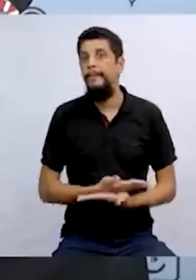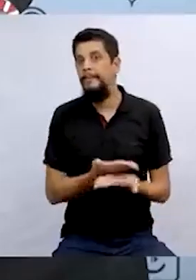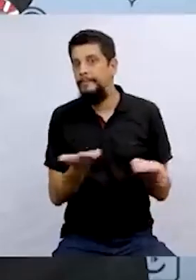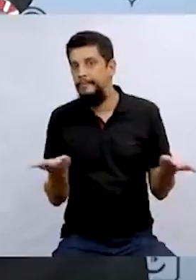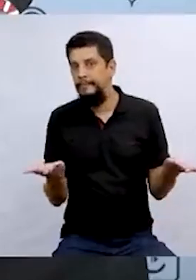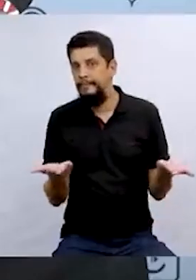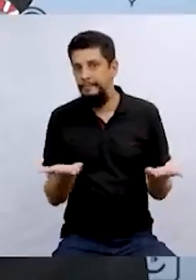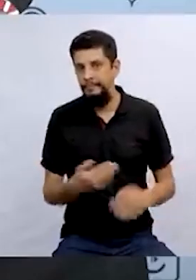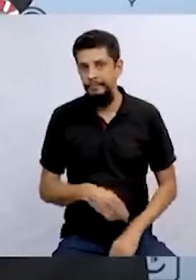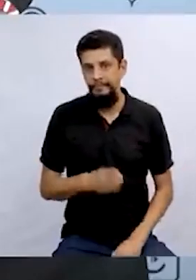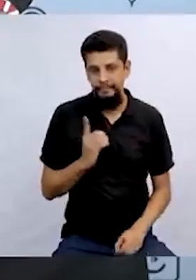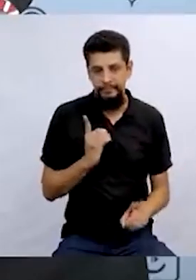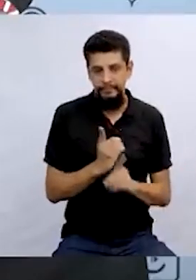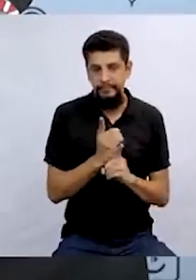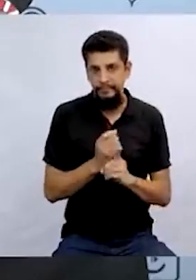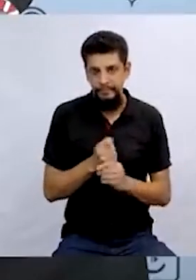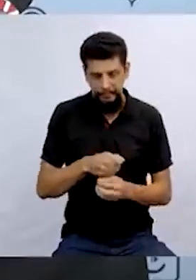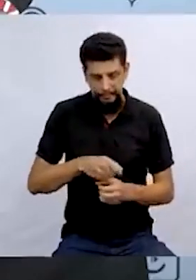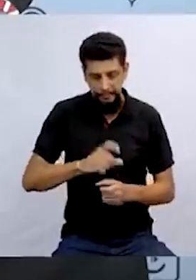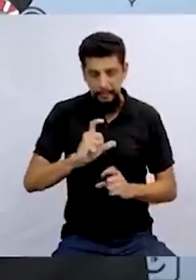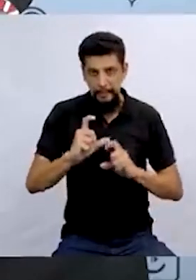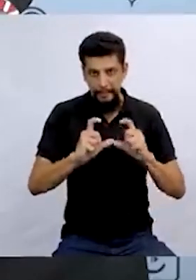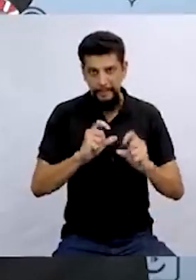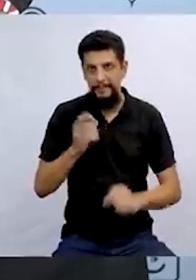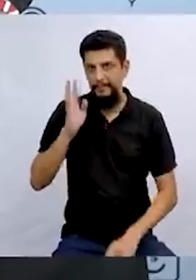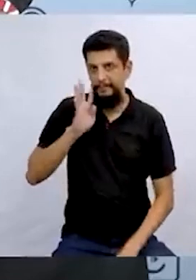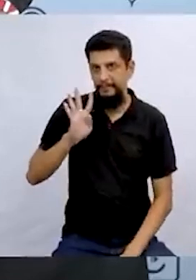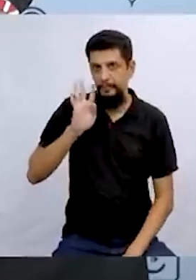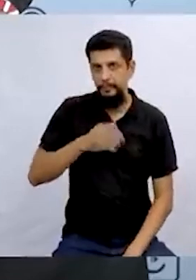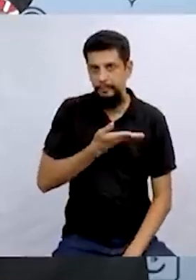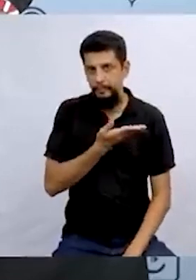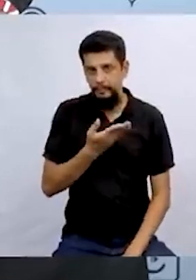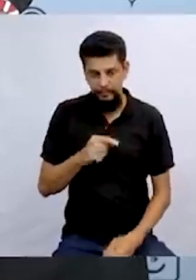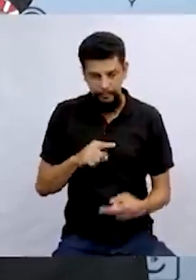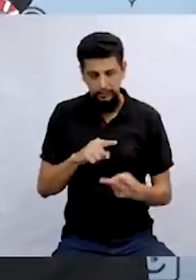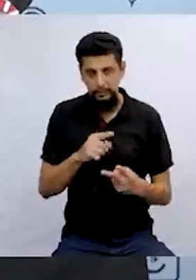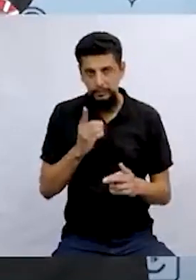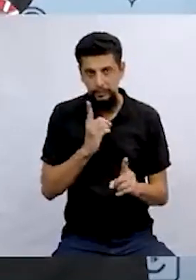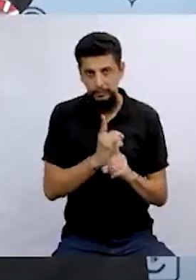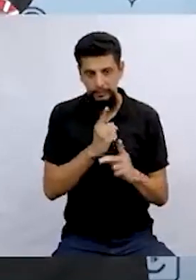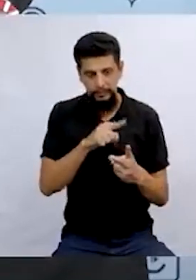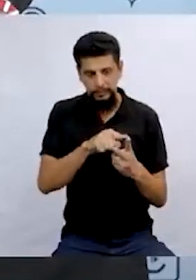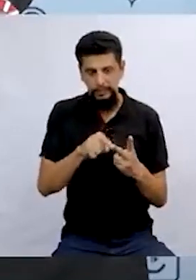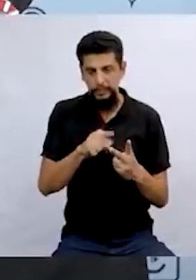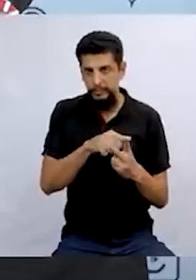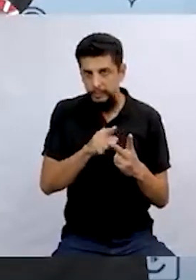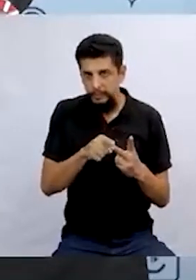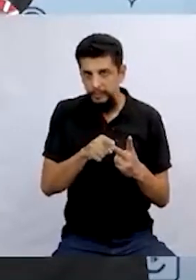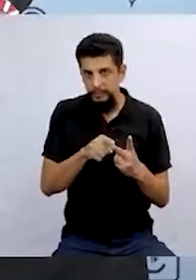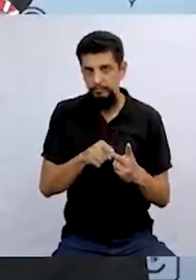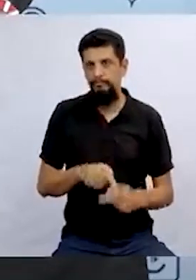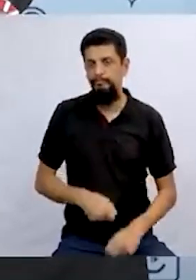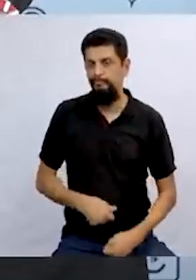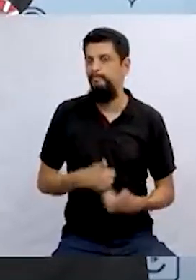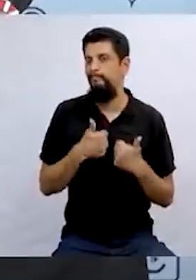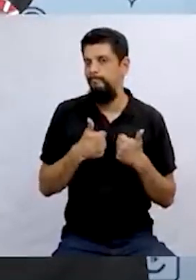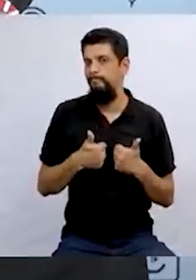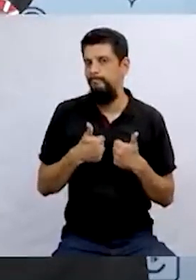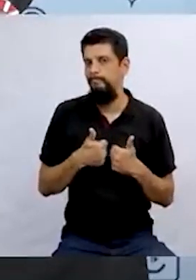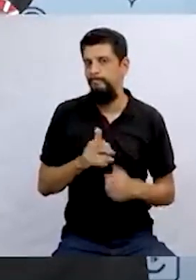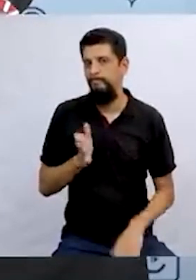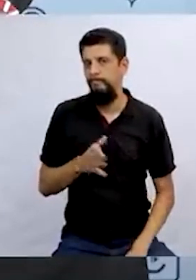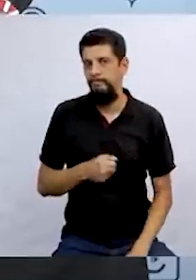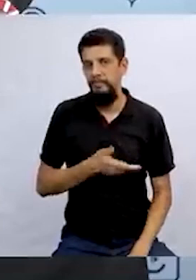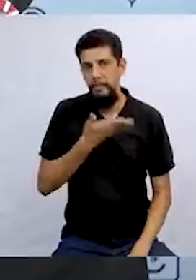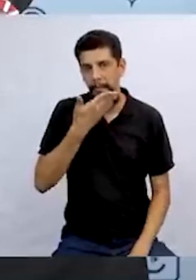E aí? Achou uma carta? Legal. Achou duas cartas? Hum,